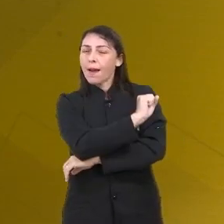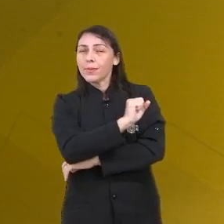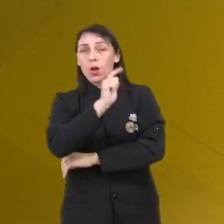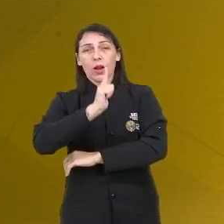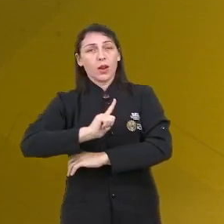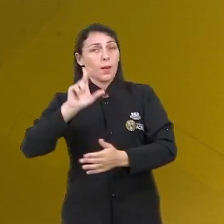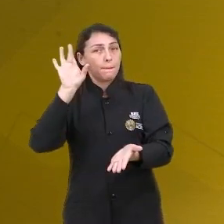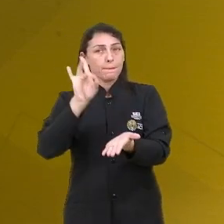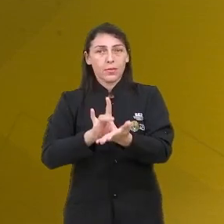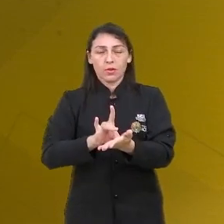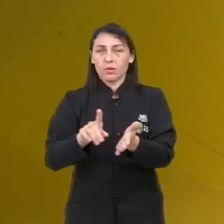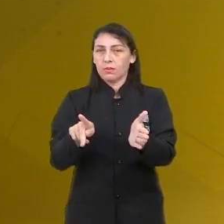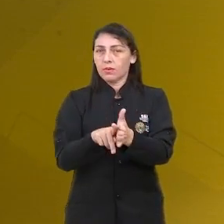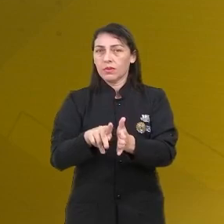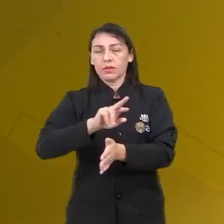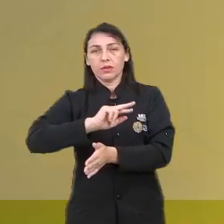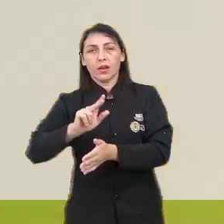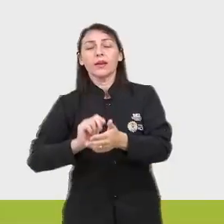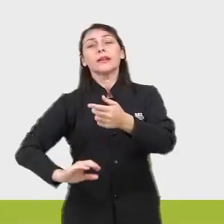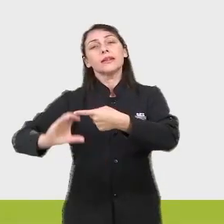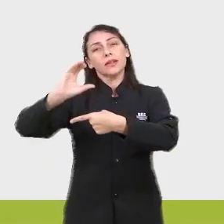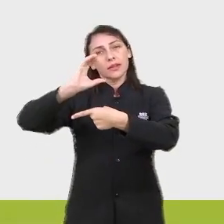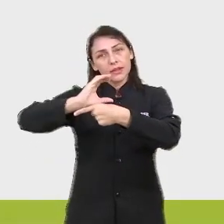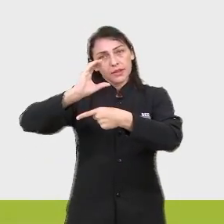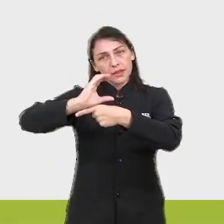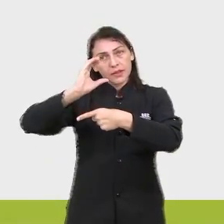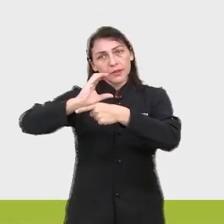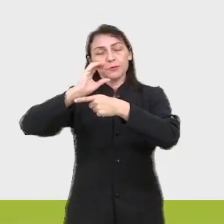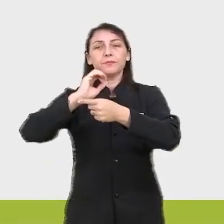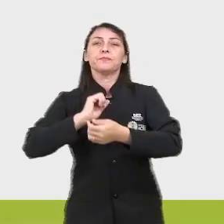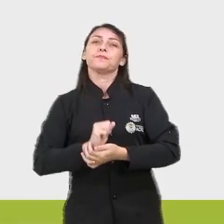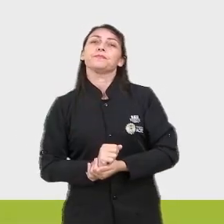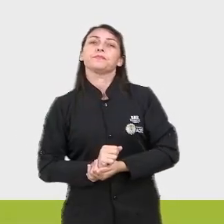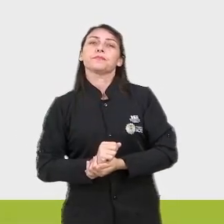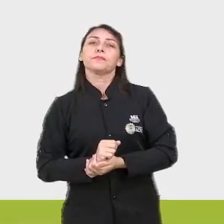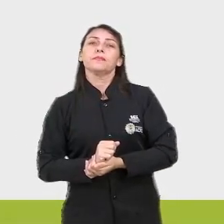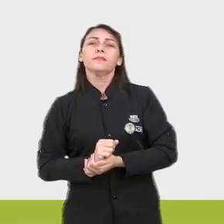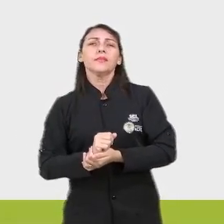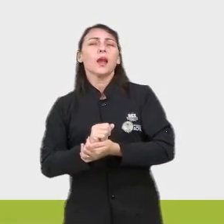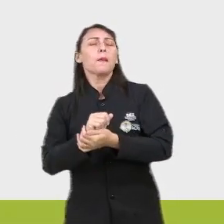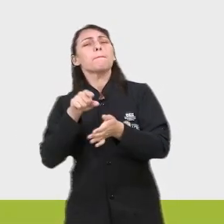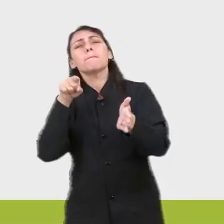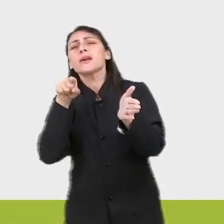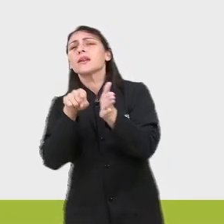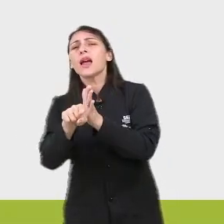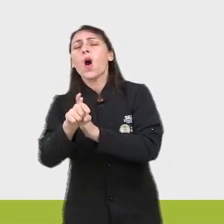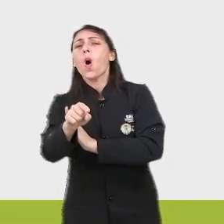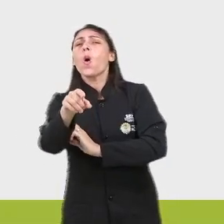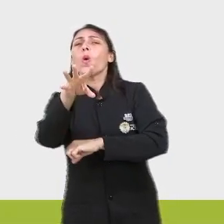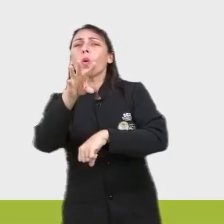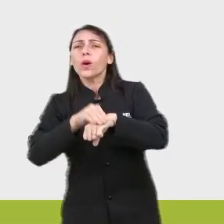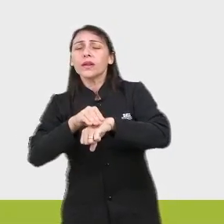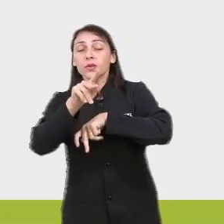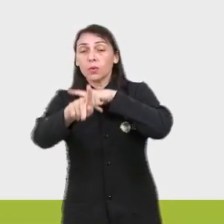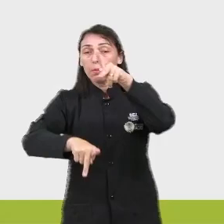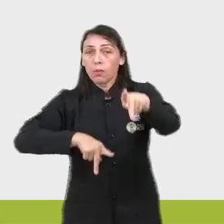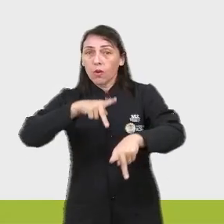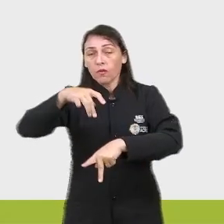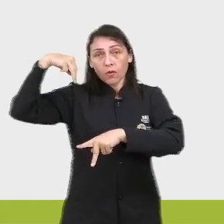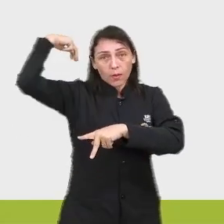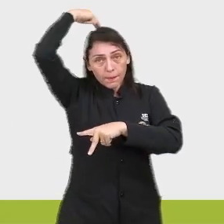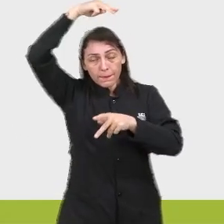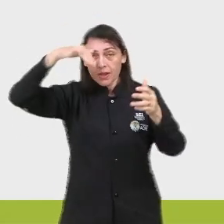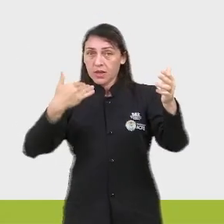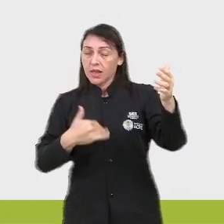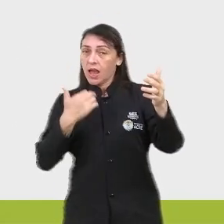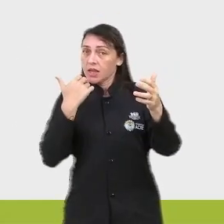em específico. Próxima, letra C diz o seguinte, questionar o conhecimento do povo mexicano